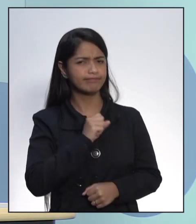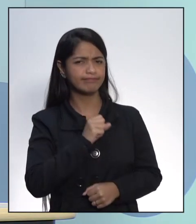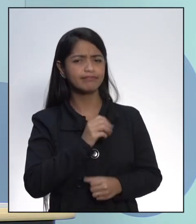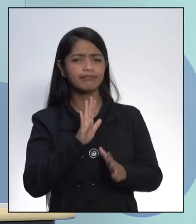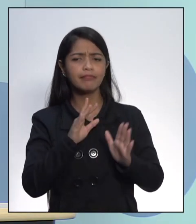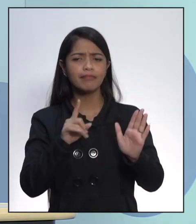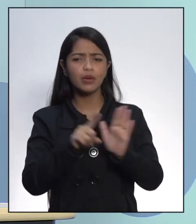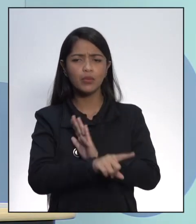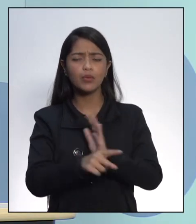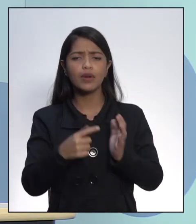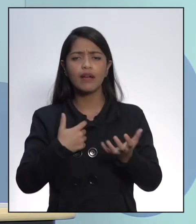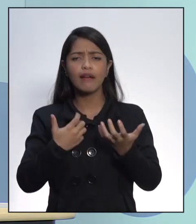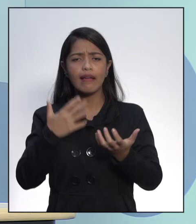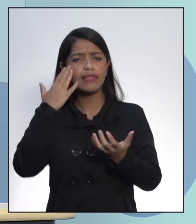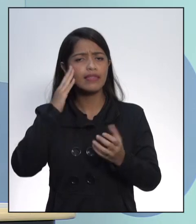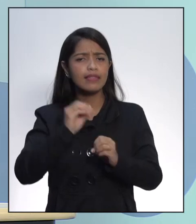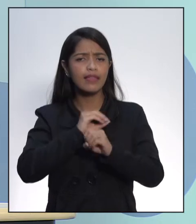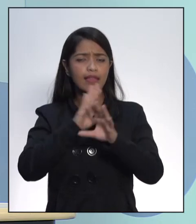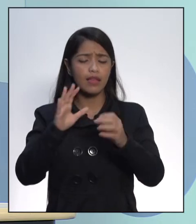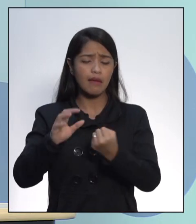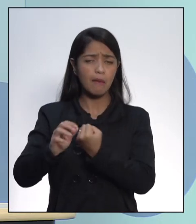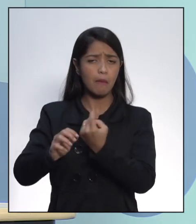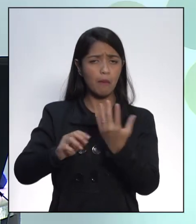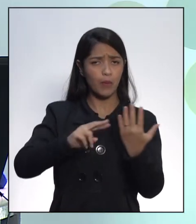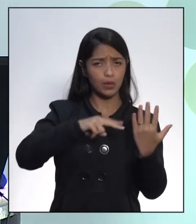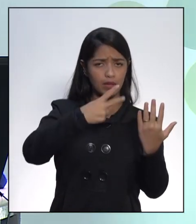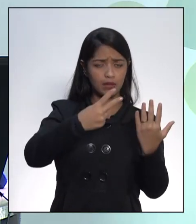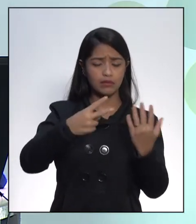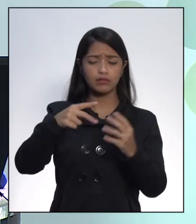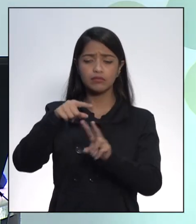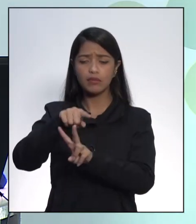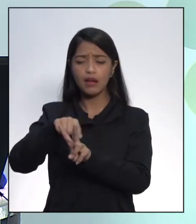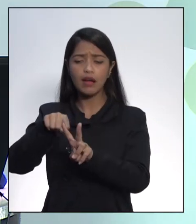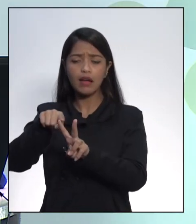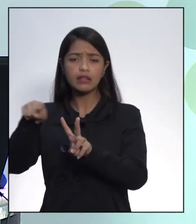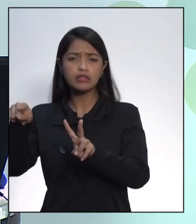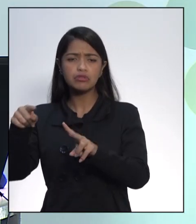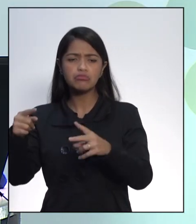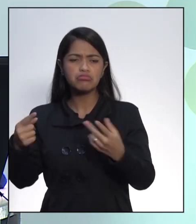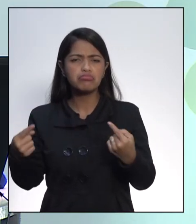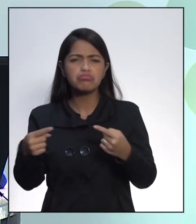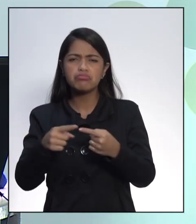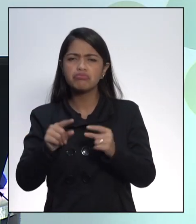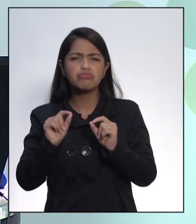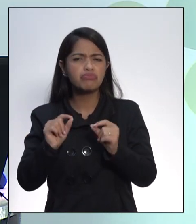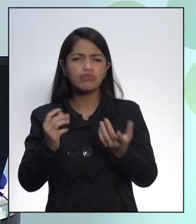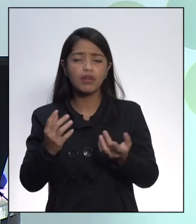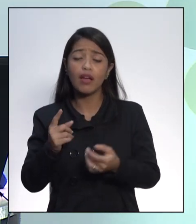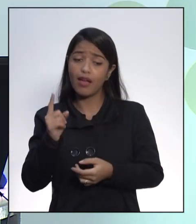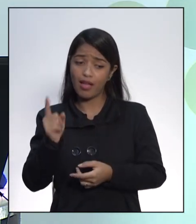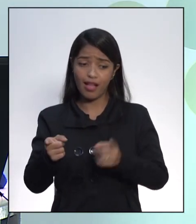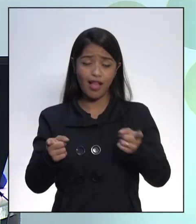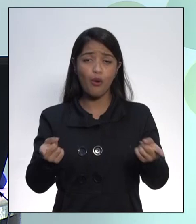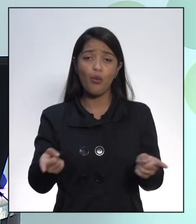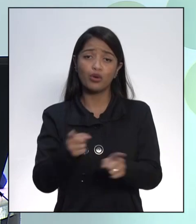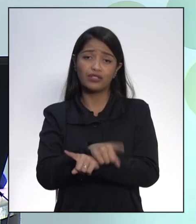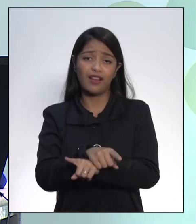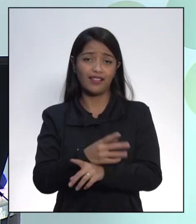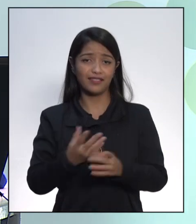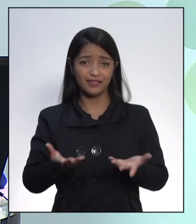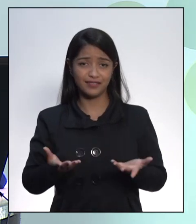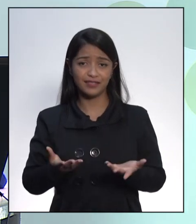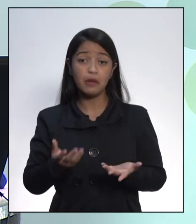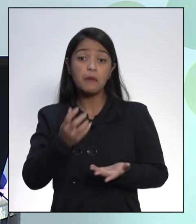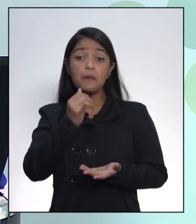que é a relação, então, entre a potência e a raiz, Rafa? Bom, uma é o inverso da outra. Muito bacana, né? Quando você quer tirar a raiz,